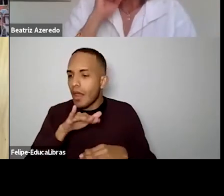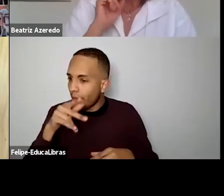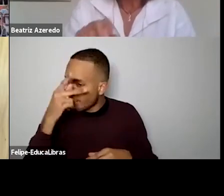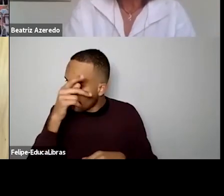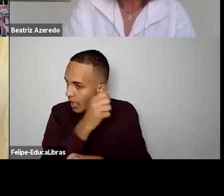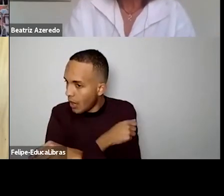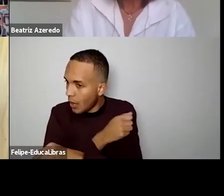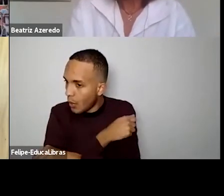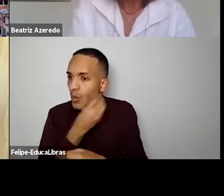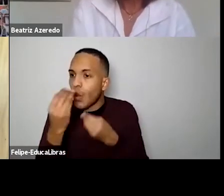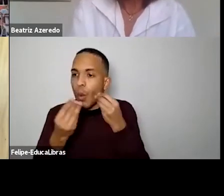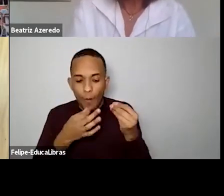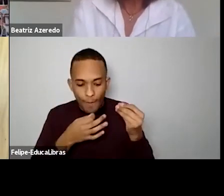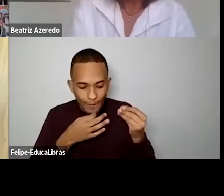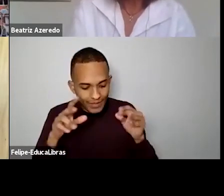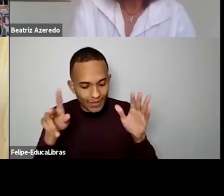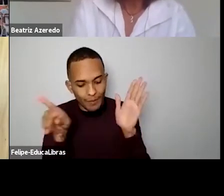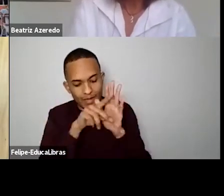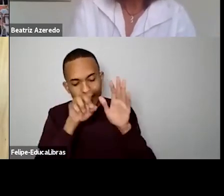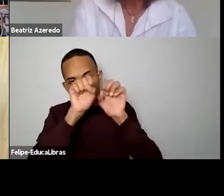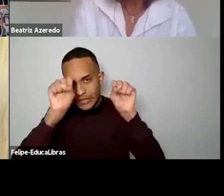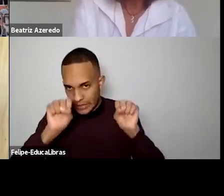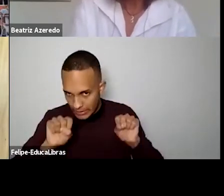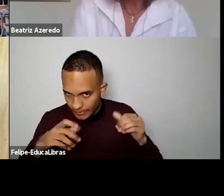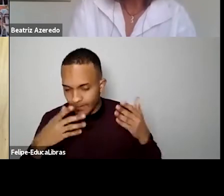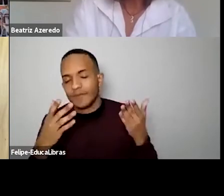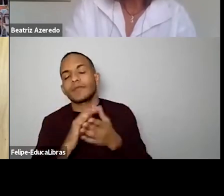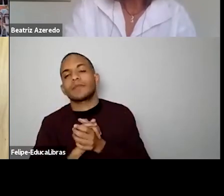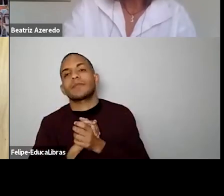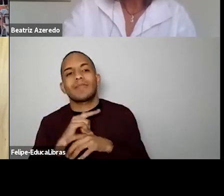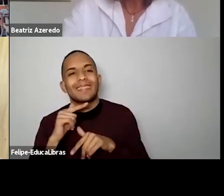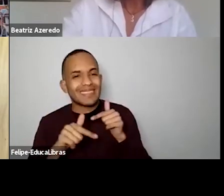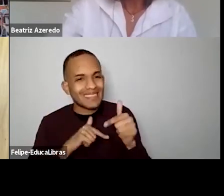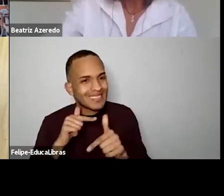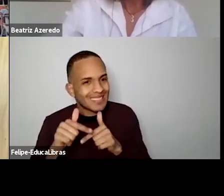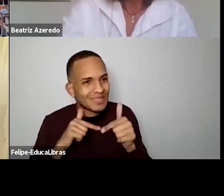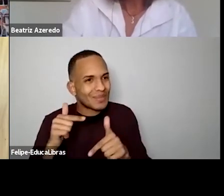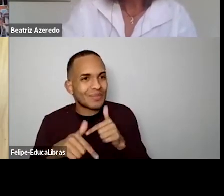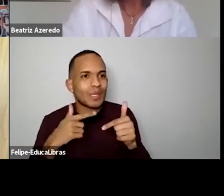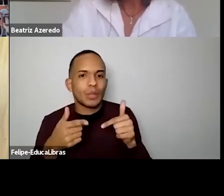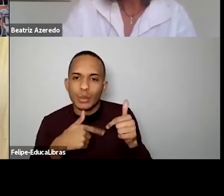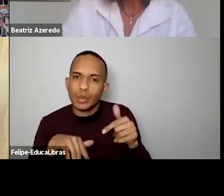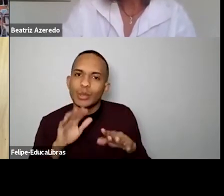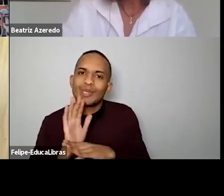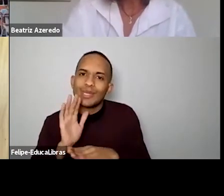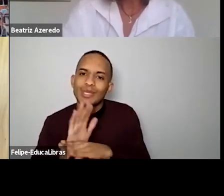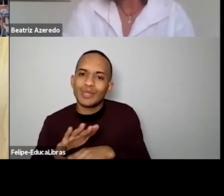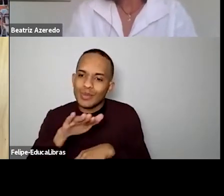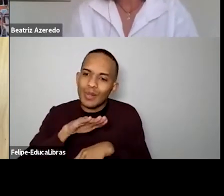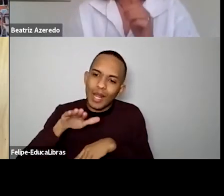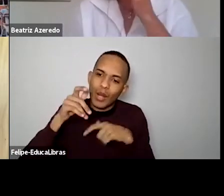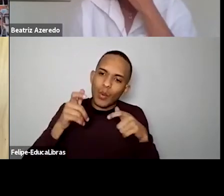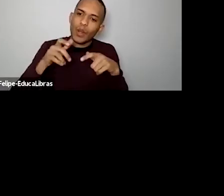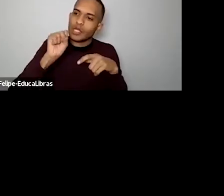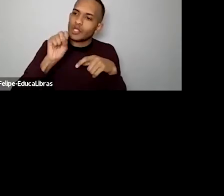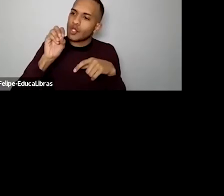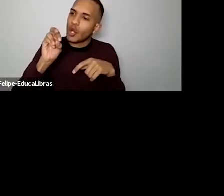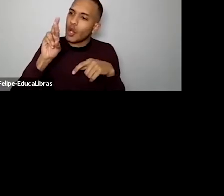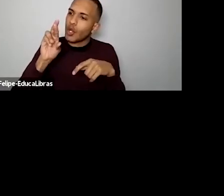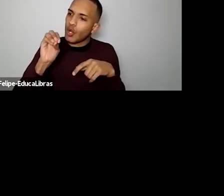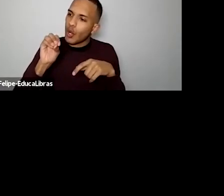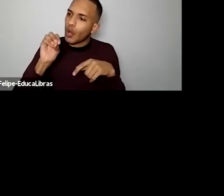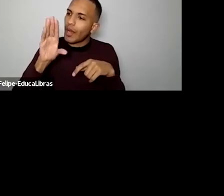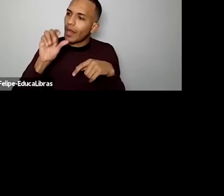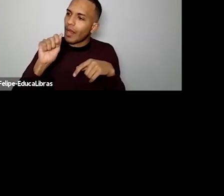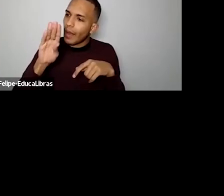ter essa visão sistêmica, né? Então, é um trabalho que ali, e a gente promove o Doa Sorocaba, né, o Dia de Doar também